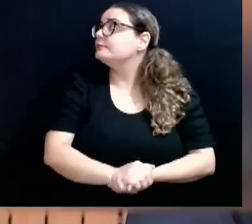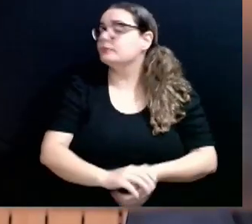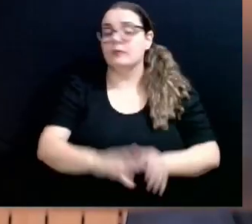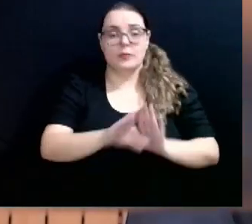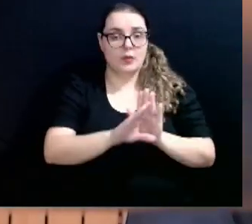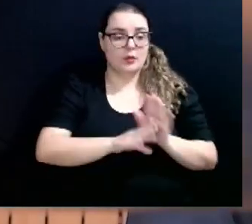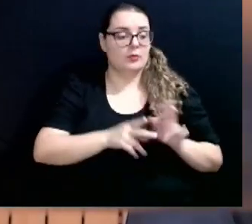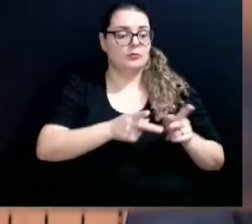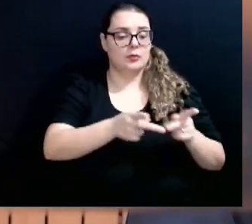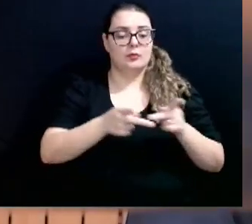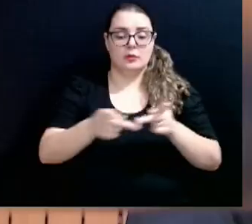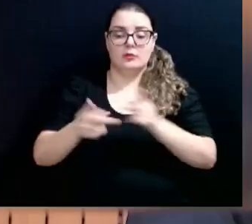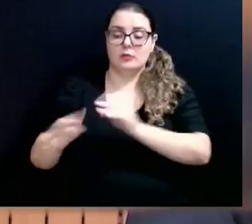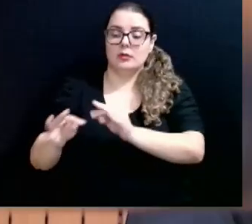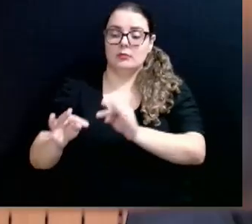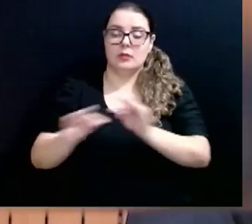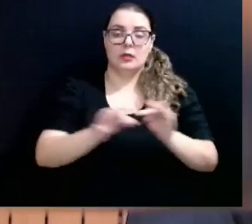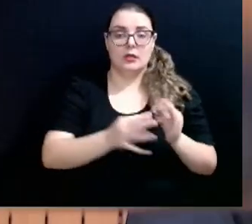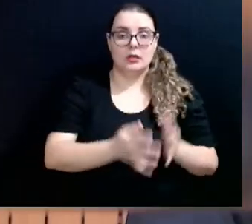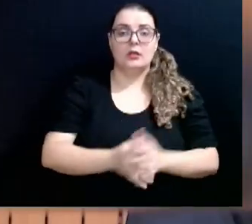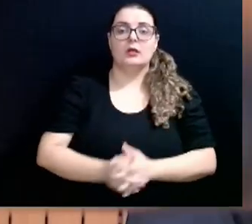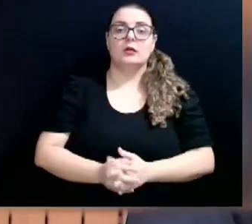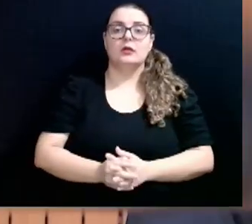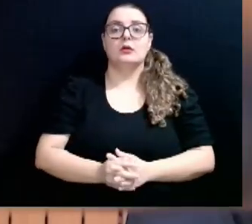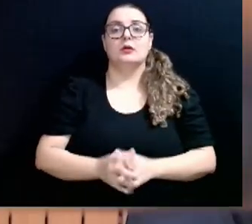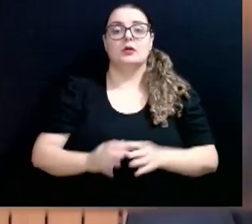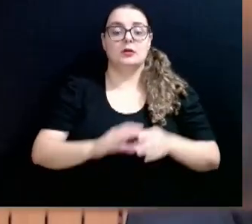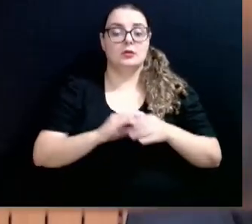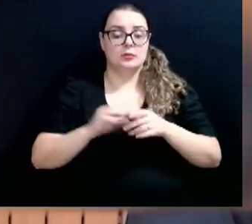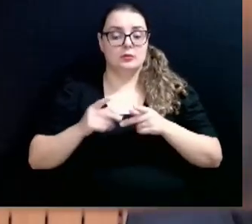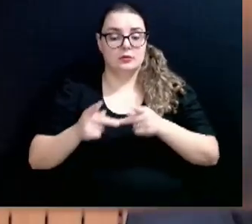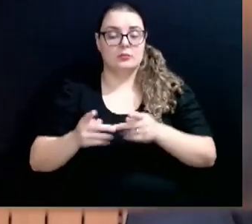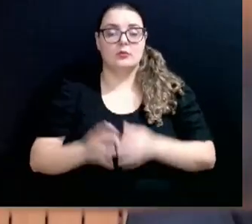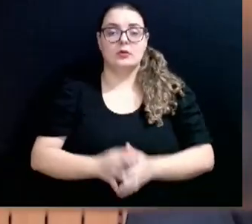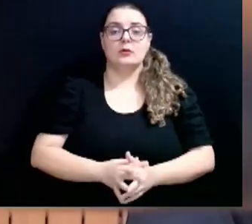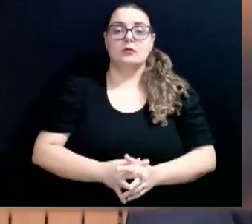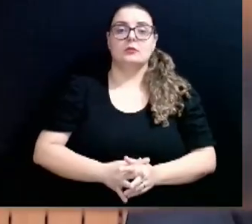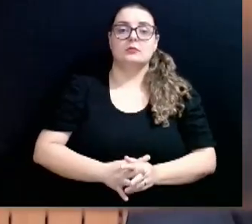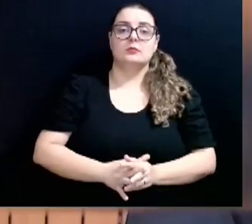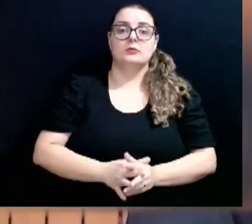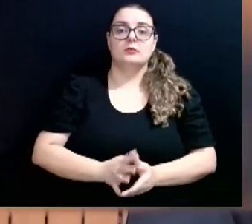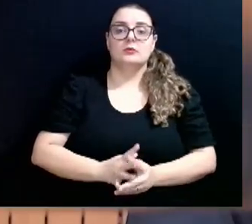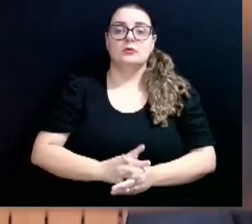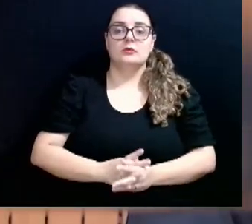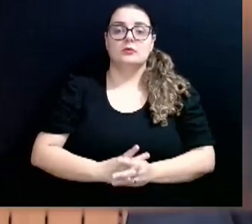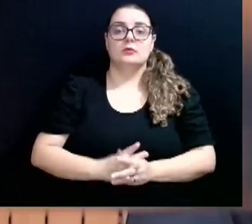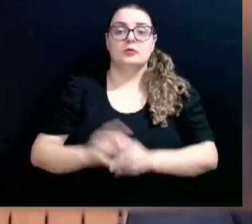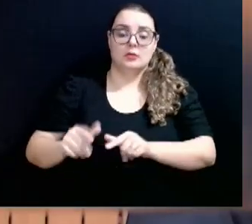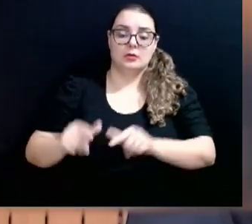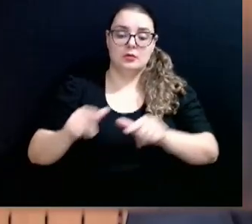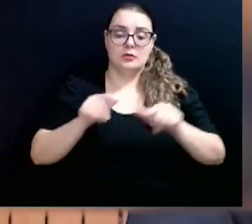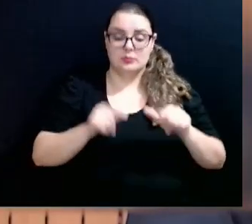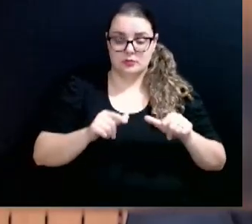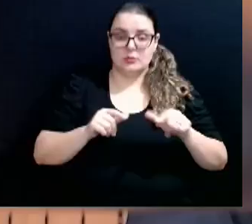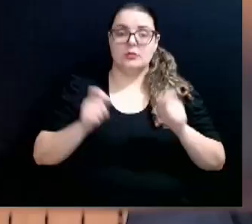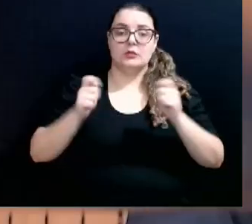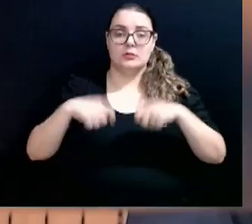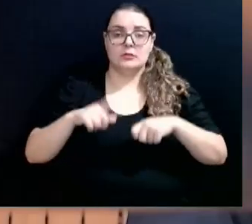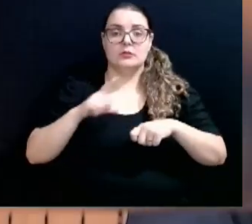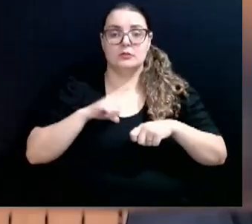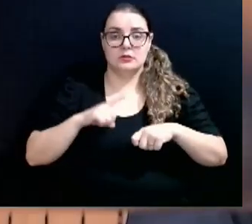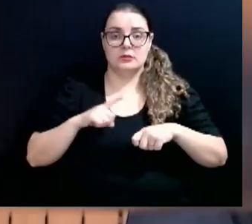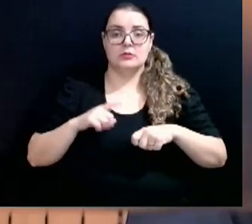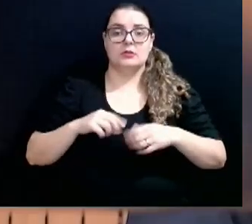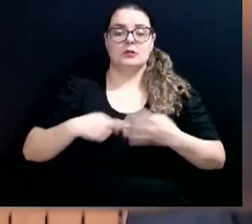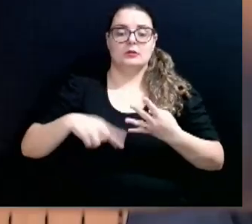técnicas, visitas às cooperativas, visitas aos espaços em que há a possibilidade de termos ecopontos,